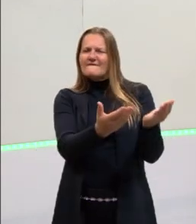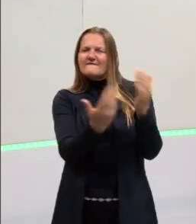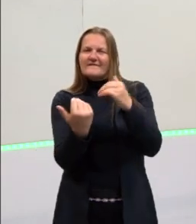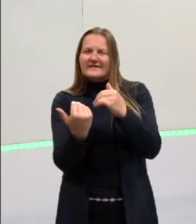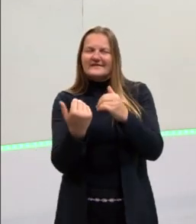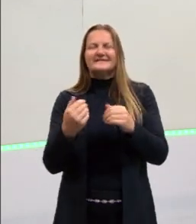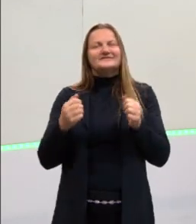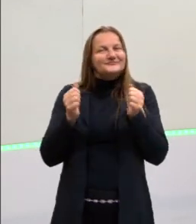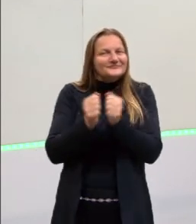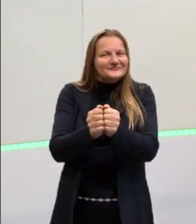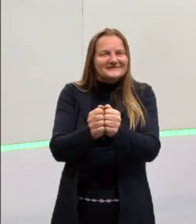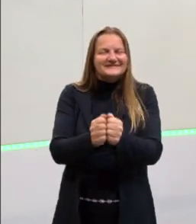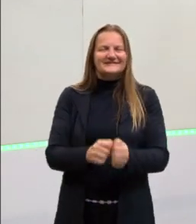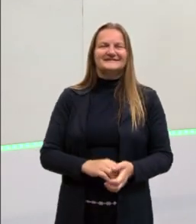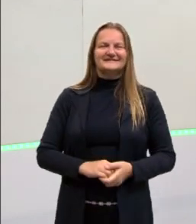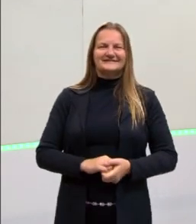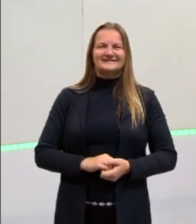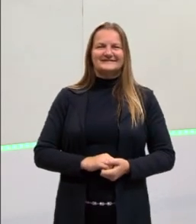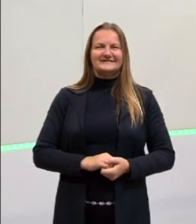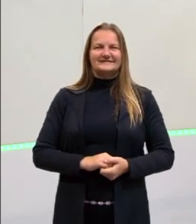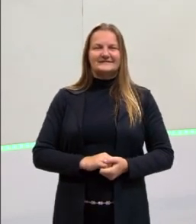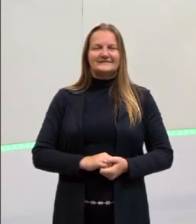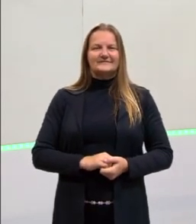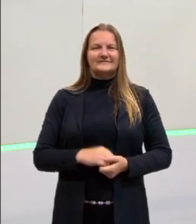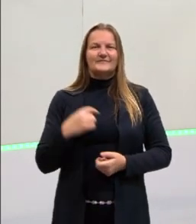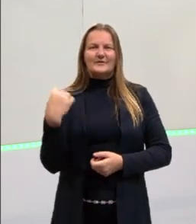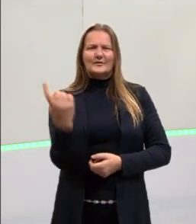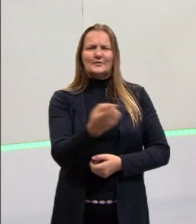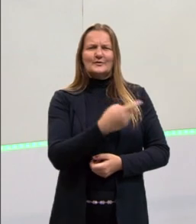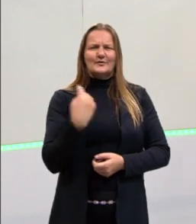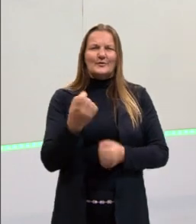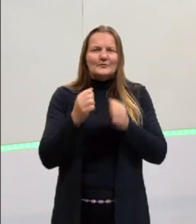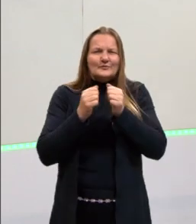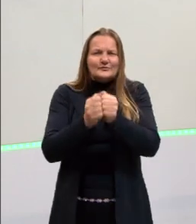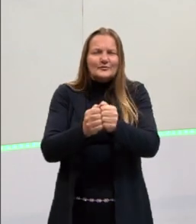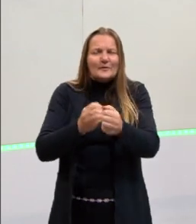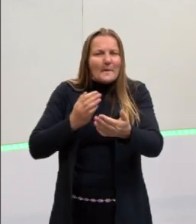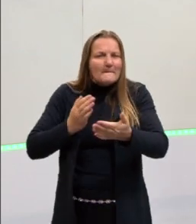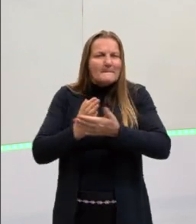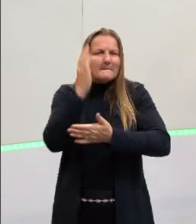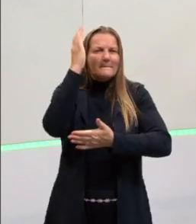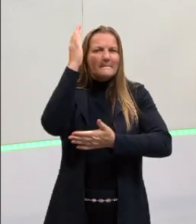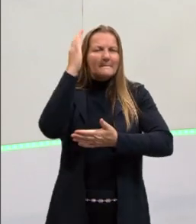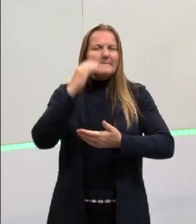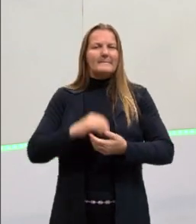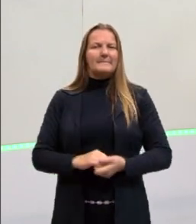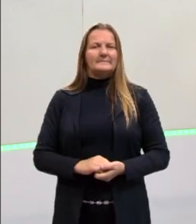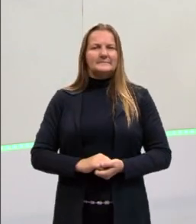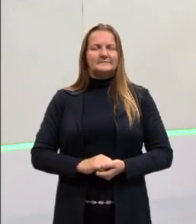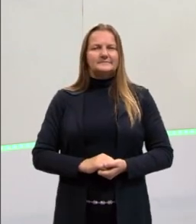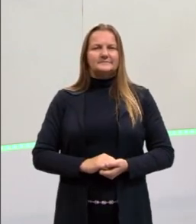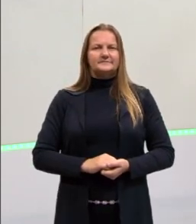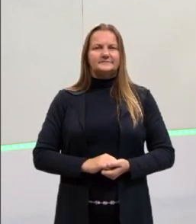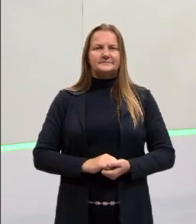então vocês conosco e tô nas outras nós e partiu passar